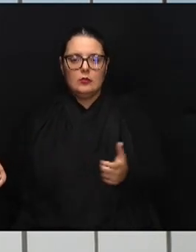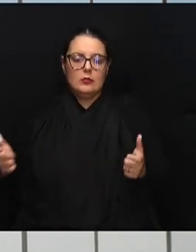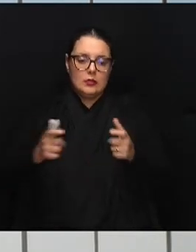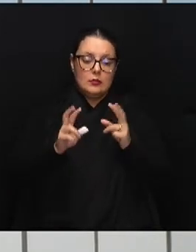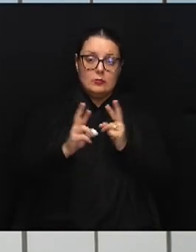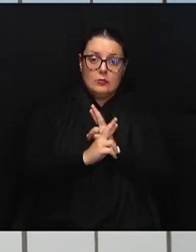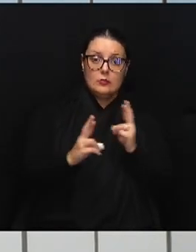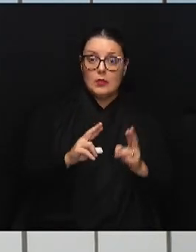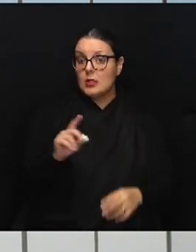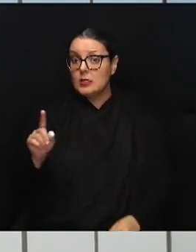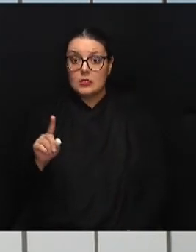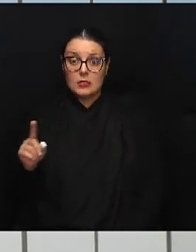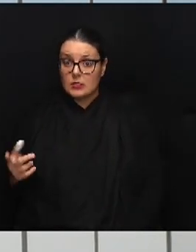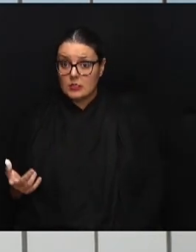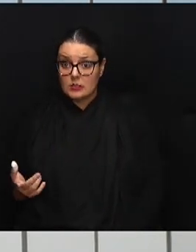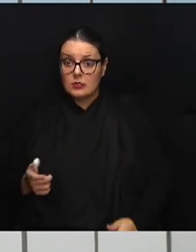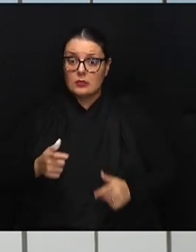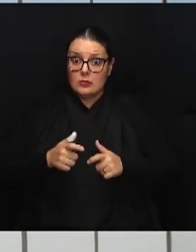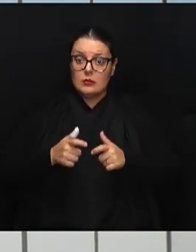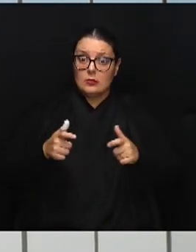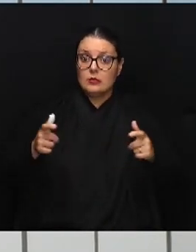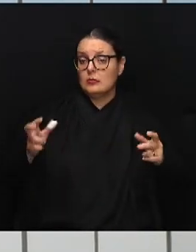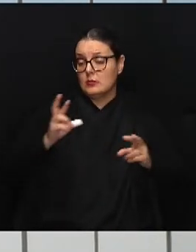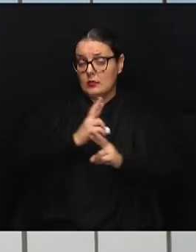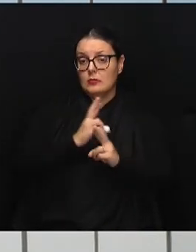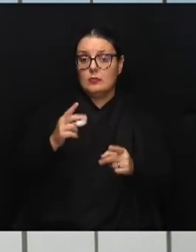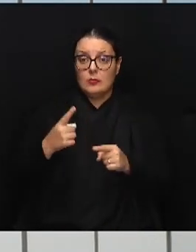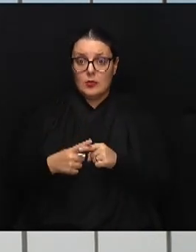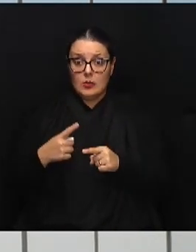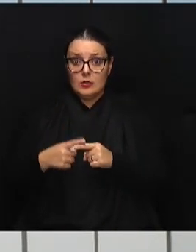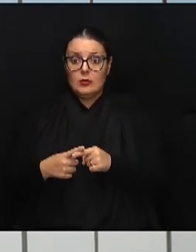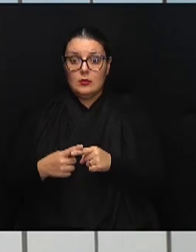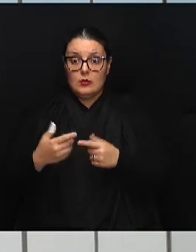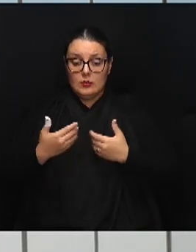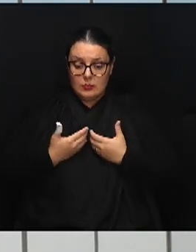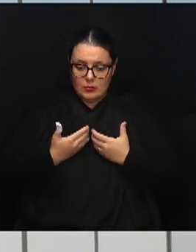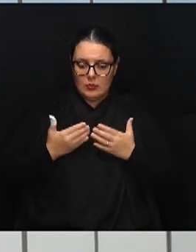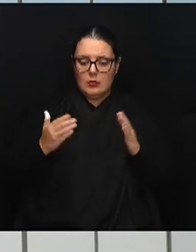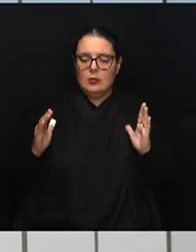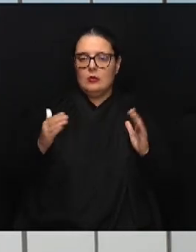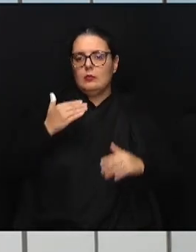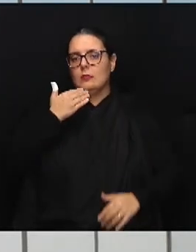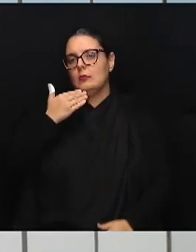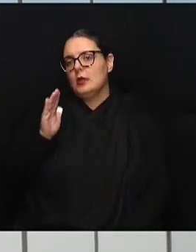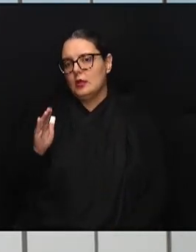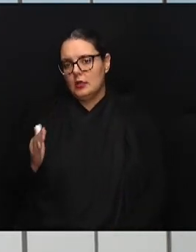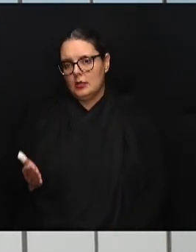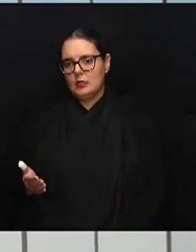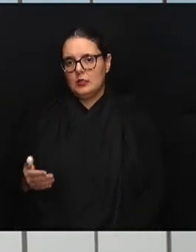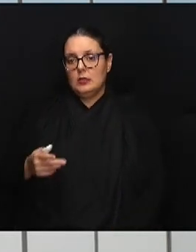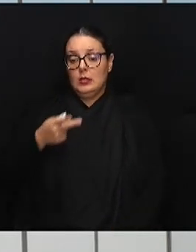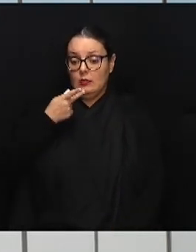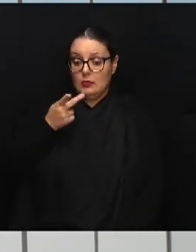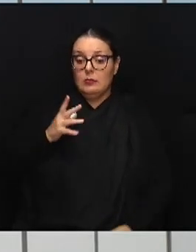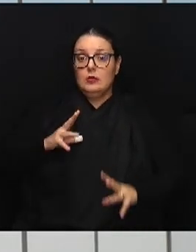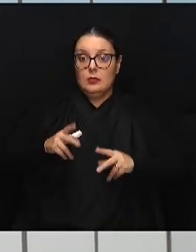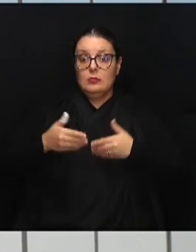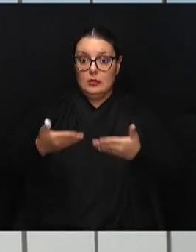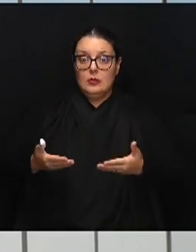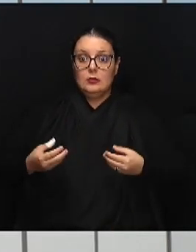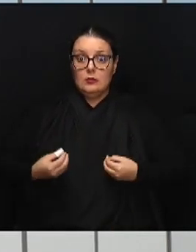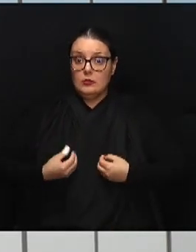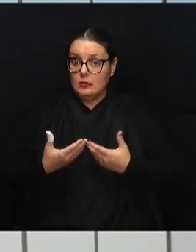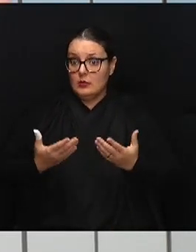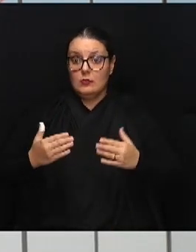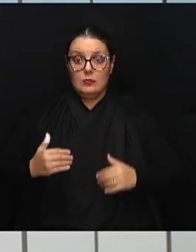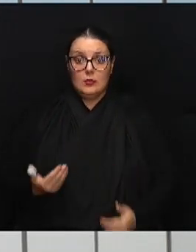relação? Não, ela vai aumentar, né? Porque eu vou me abrir mais, eu vou ser mais honesto, eu vou me entregar mais, eu